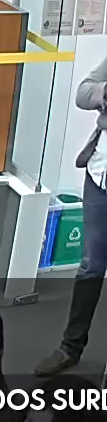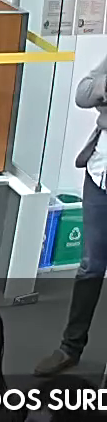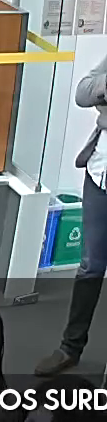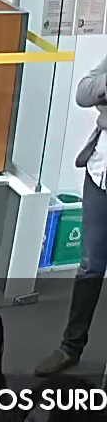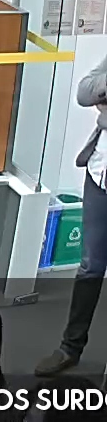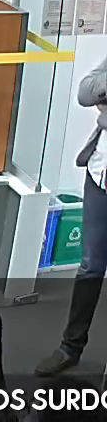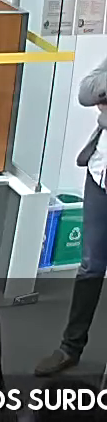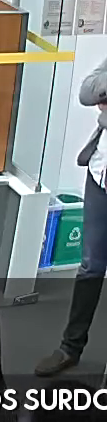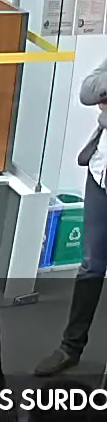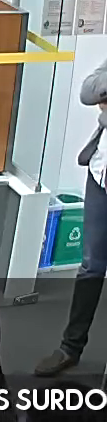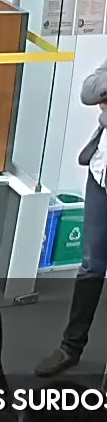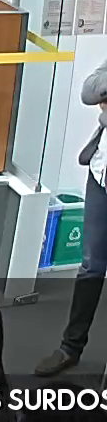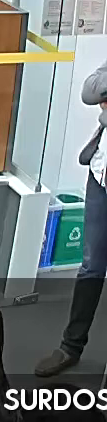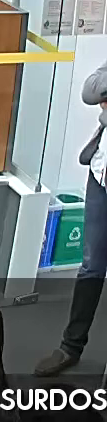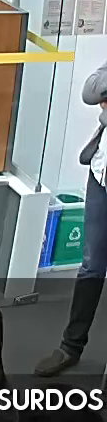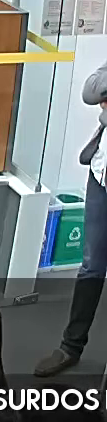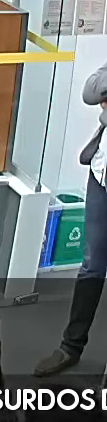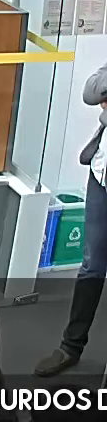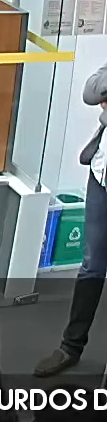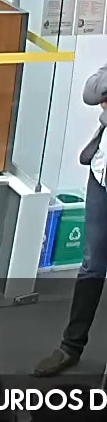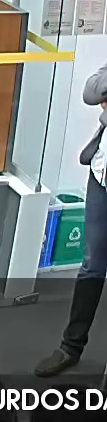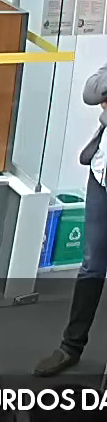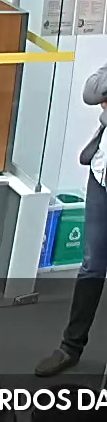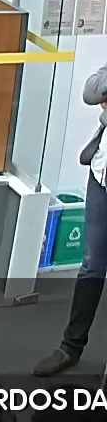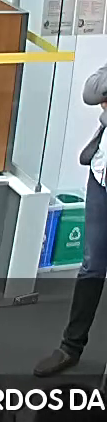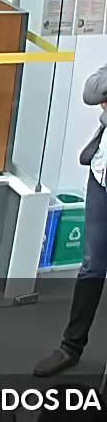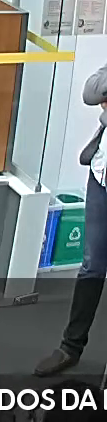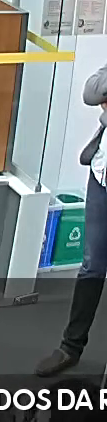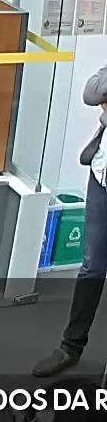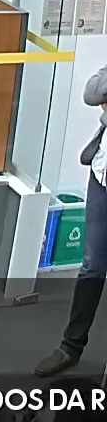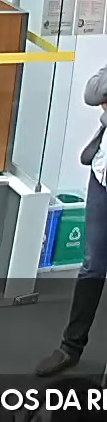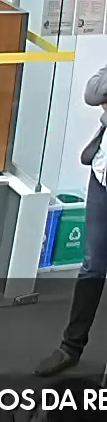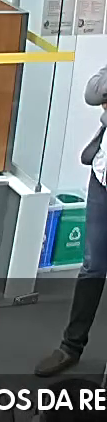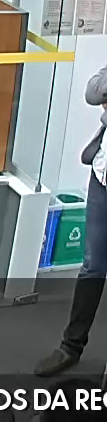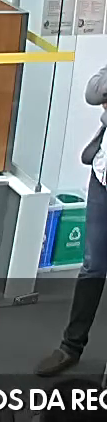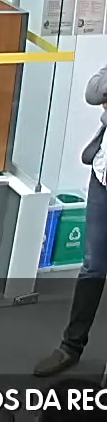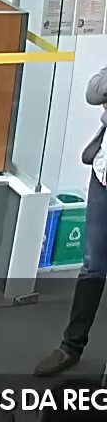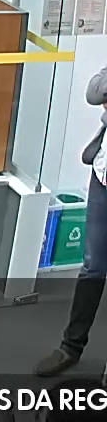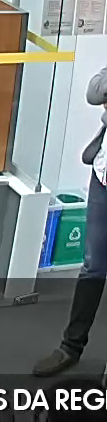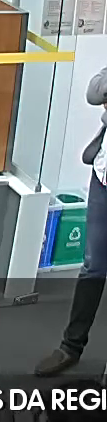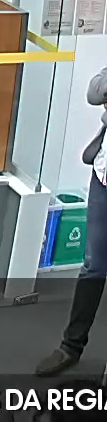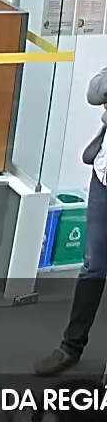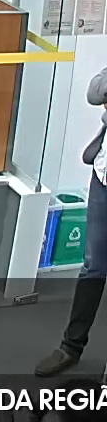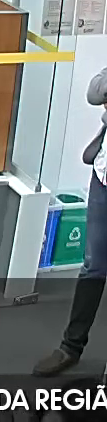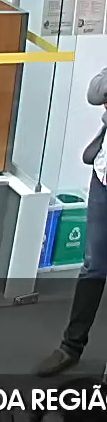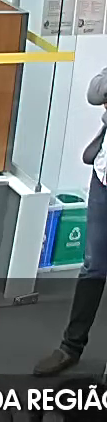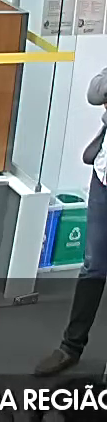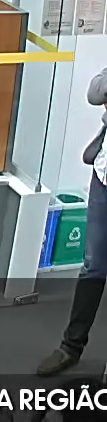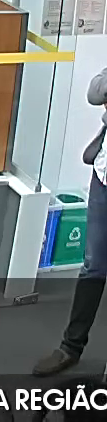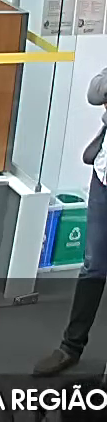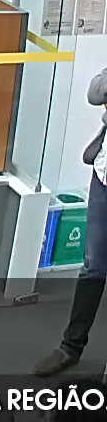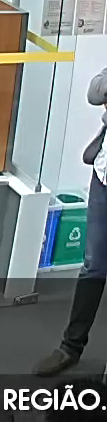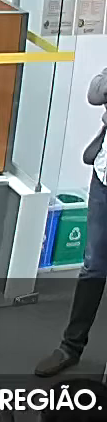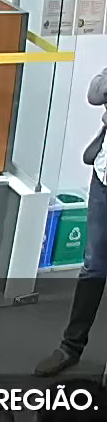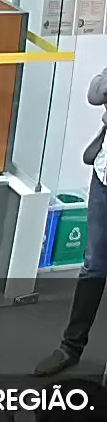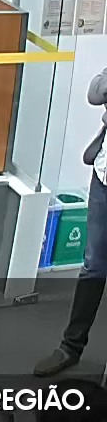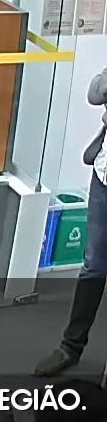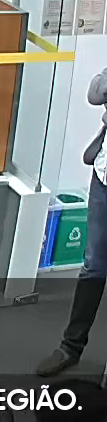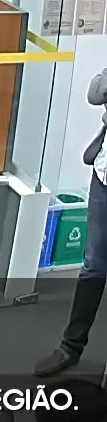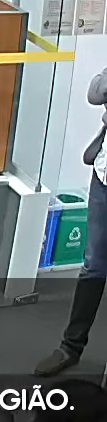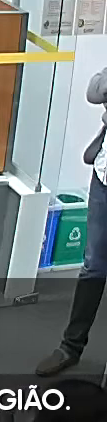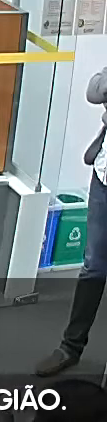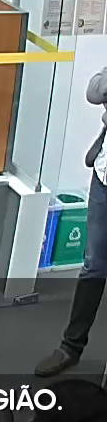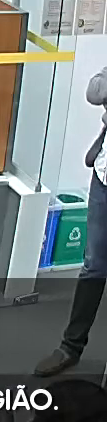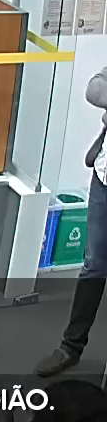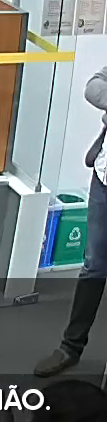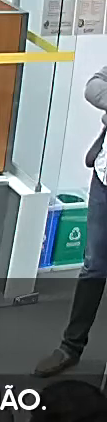definitivamente convidada ou convocada para quinta-feira, 16 horas, aqui, discutir a instalação do Sejusc na Assembleia. É uma forma de cobrar de